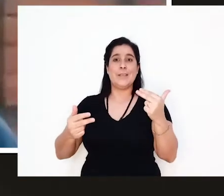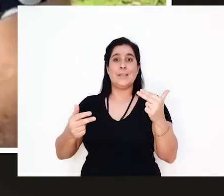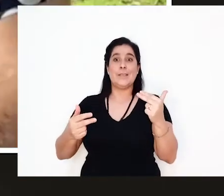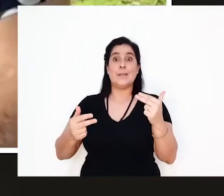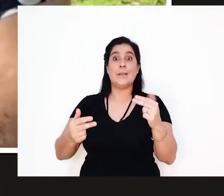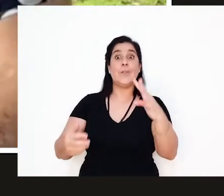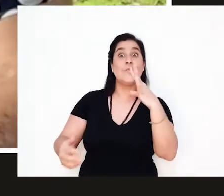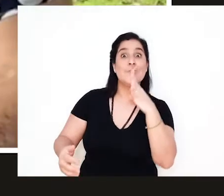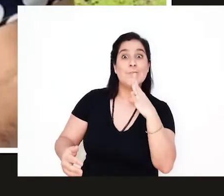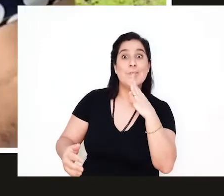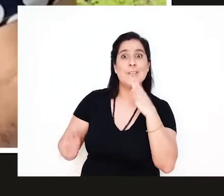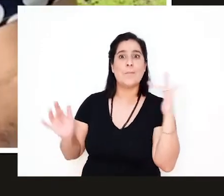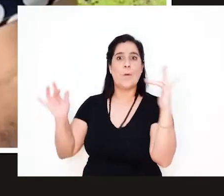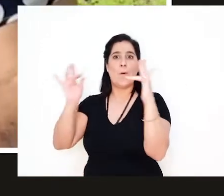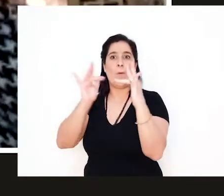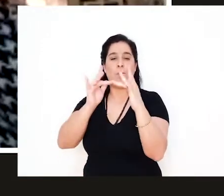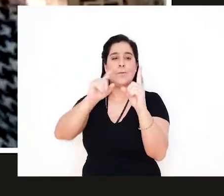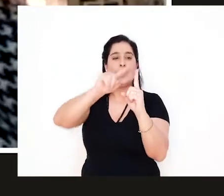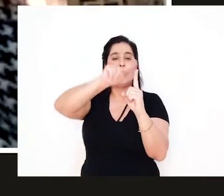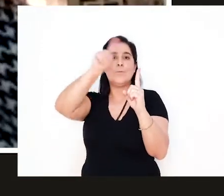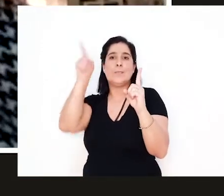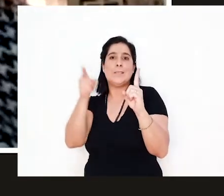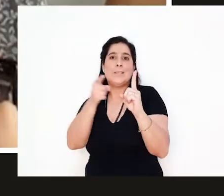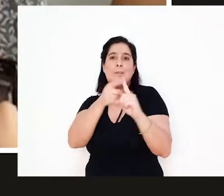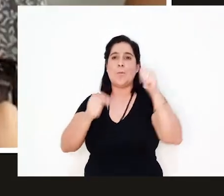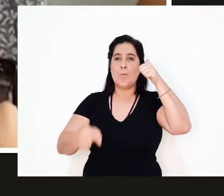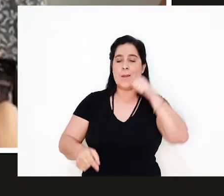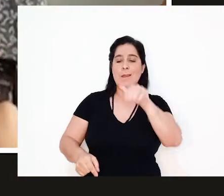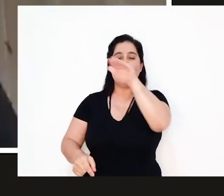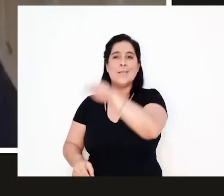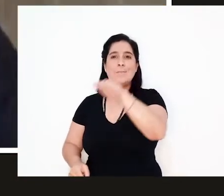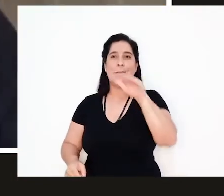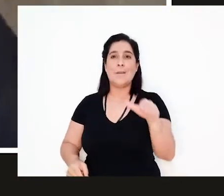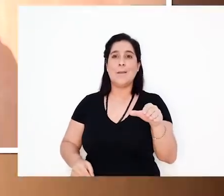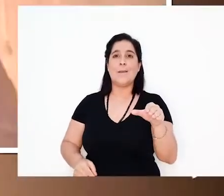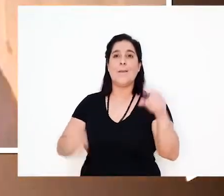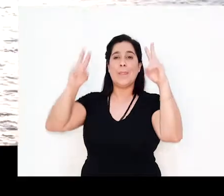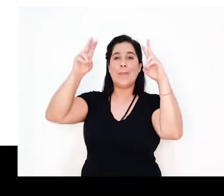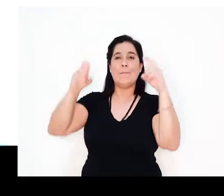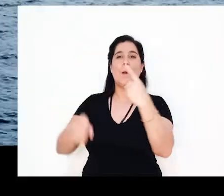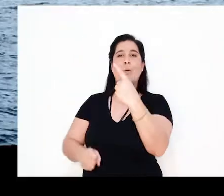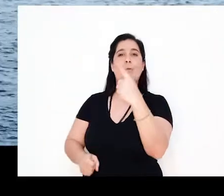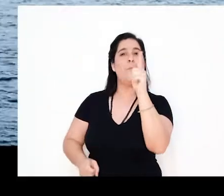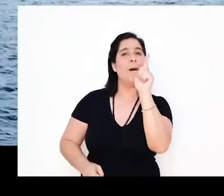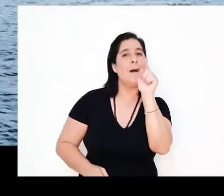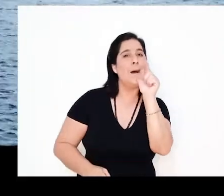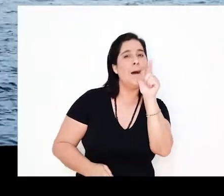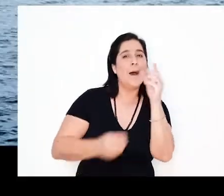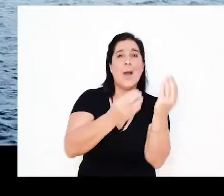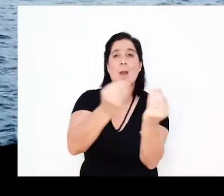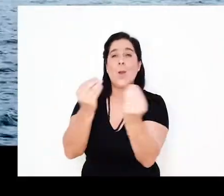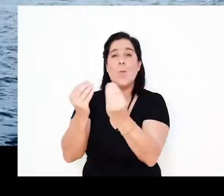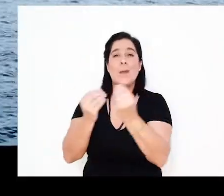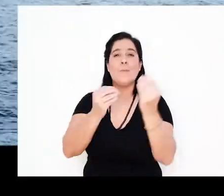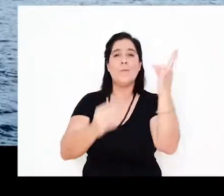por ancestrais, meninas. Com ele, a história de uma água tantas tanhas. E tudo começa outra